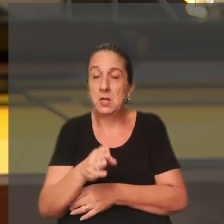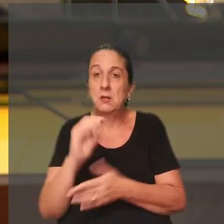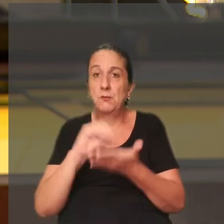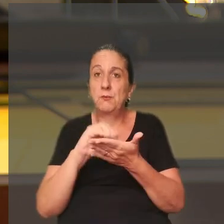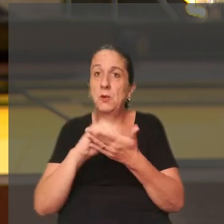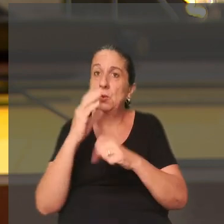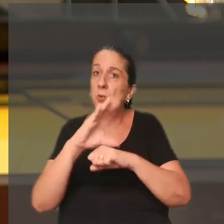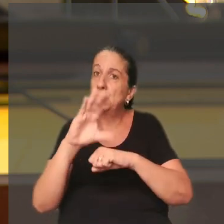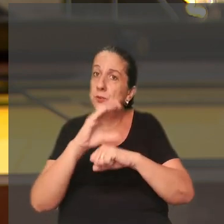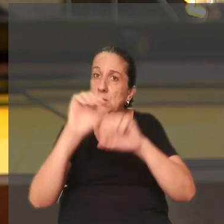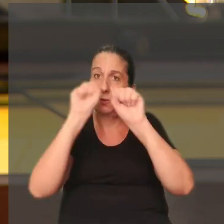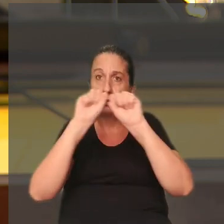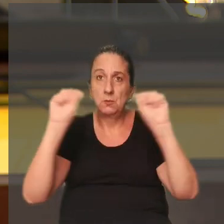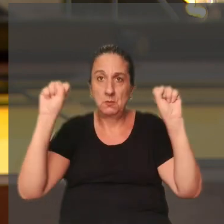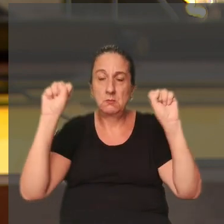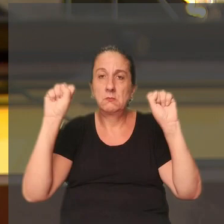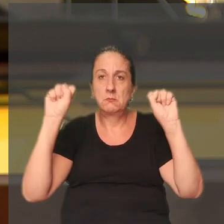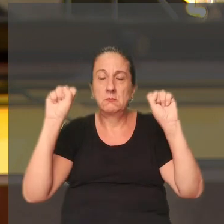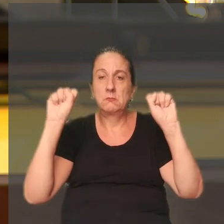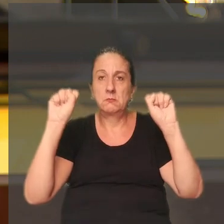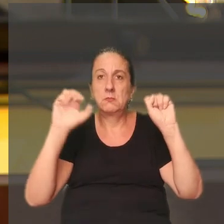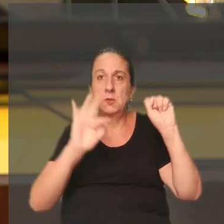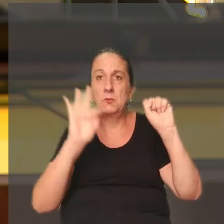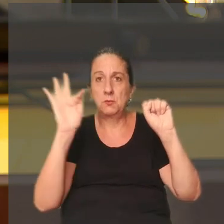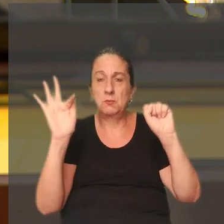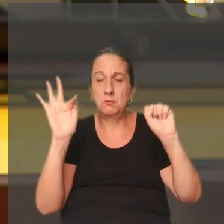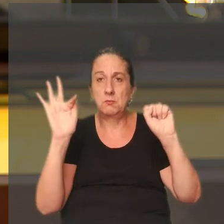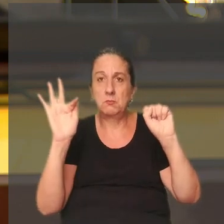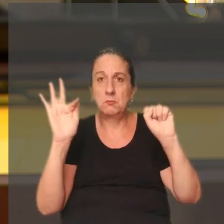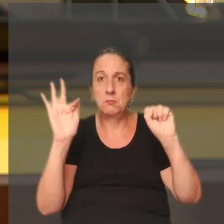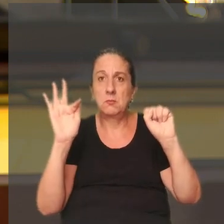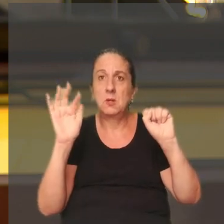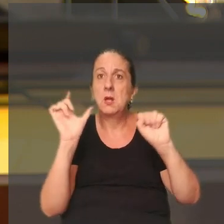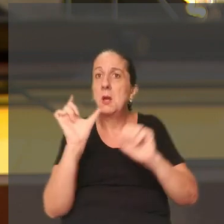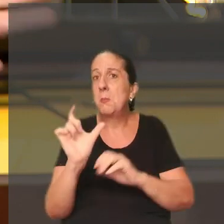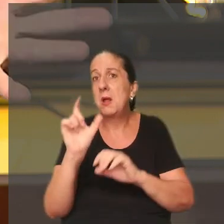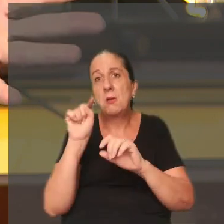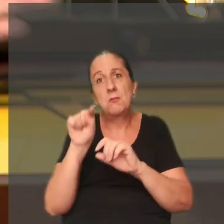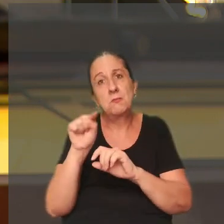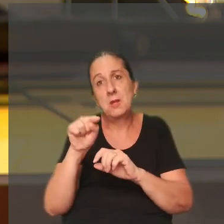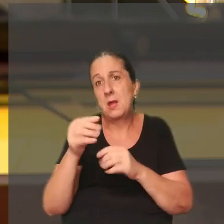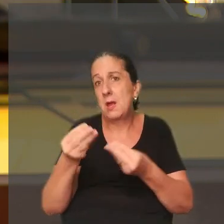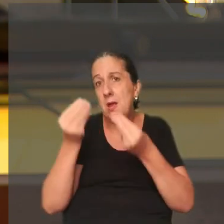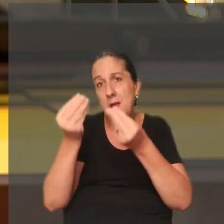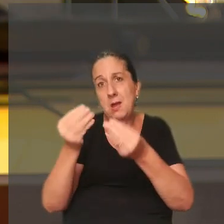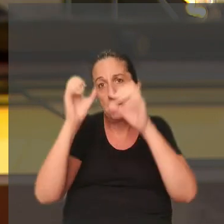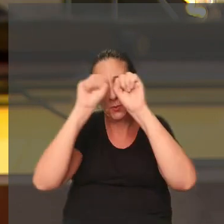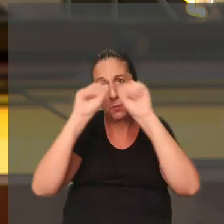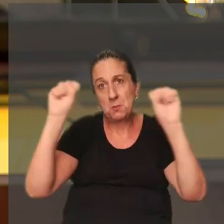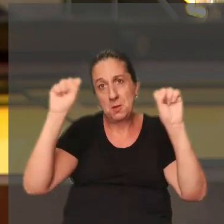ação direta de inconstitucionalidade no Supremo, Tribunal Federal, e eu disse, olha, a palavra está com o